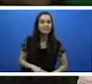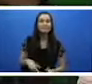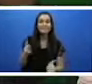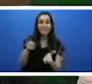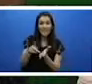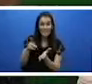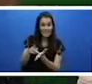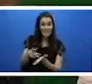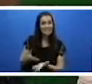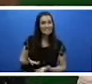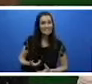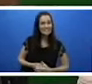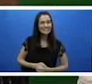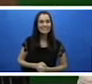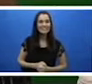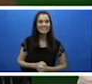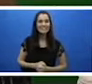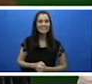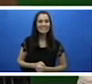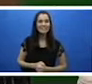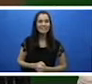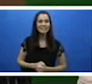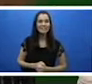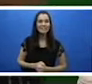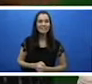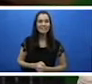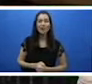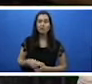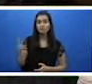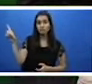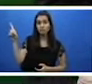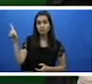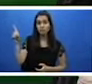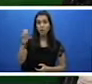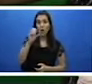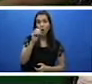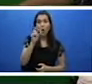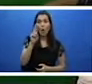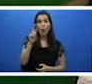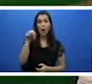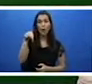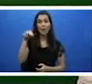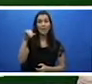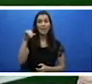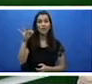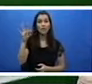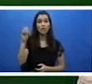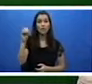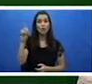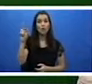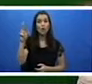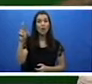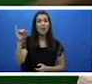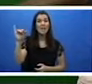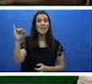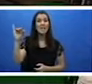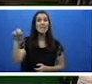sabia. Agora aqui, o ornitorrinco põe ovos, tá? De onde